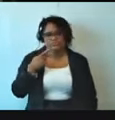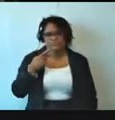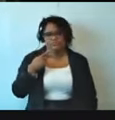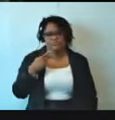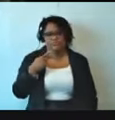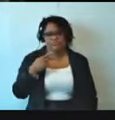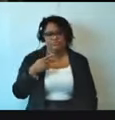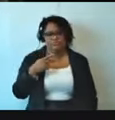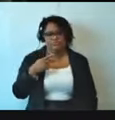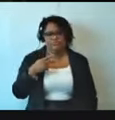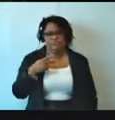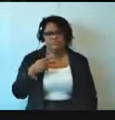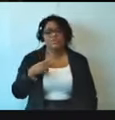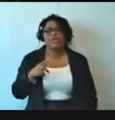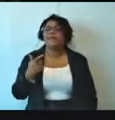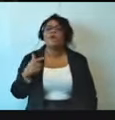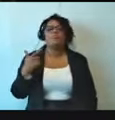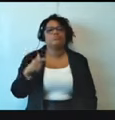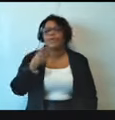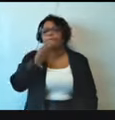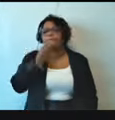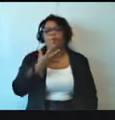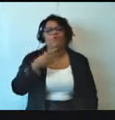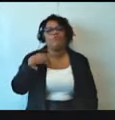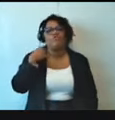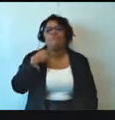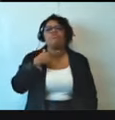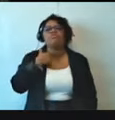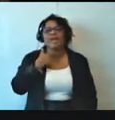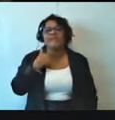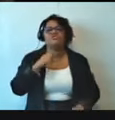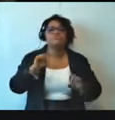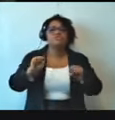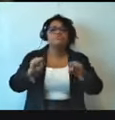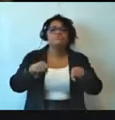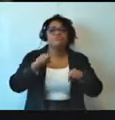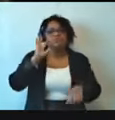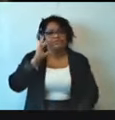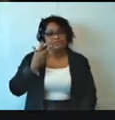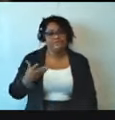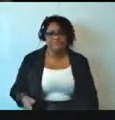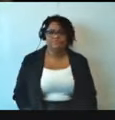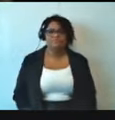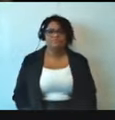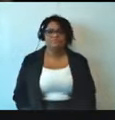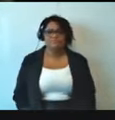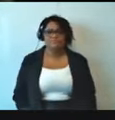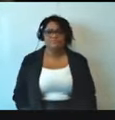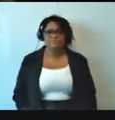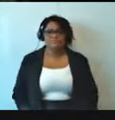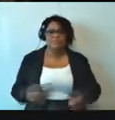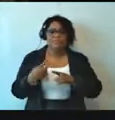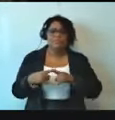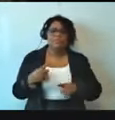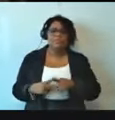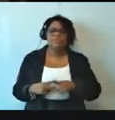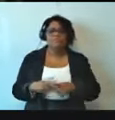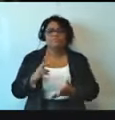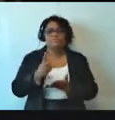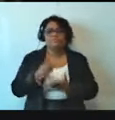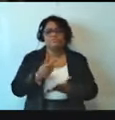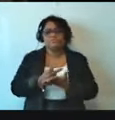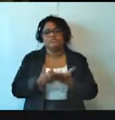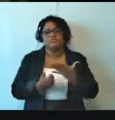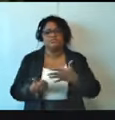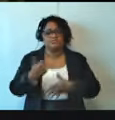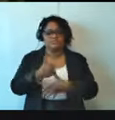da motocicleta, há uma má vontade enorme, porque eles têm toda uma prioridade, uma preferência